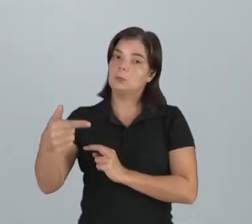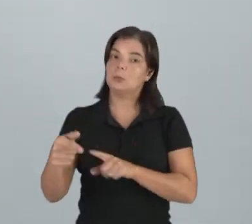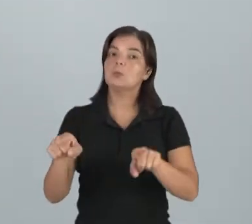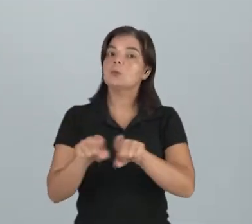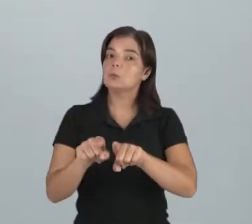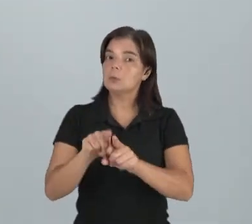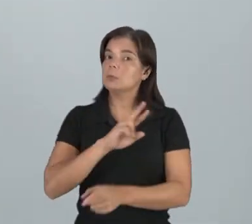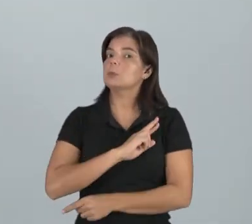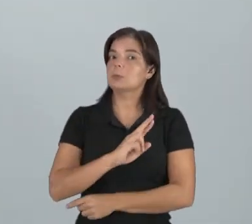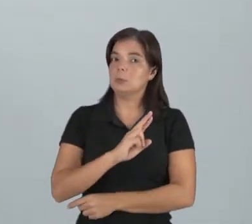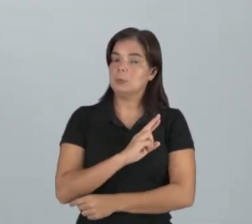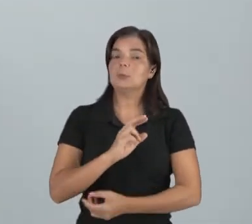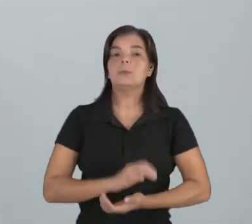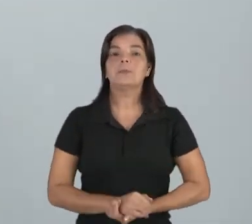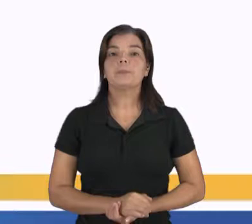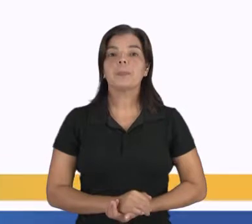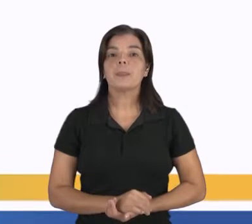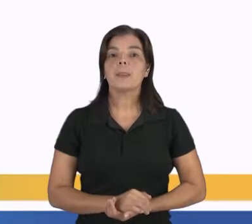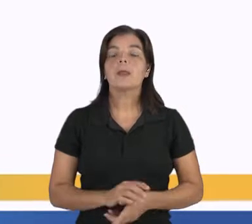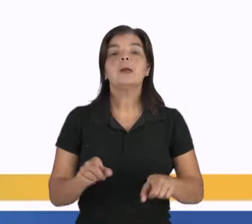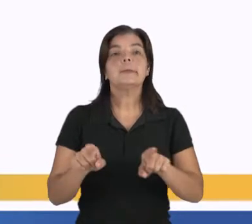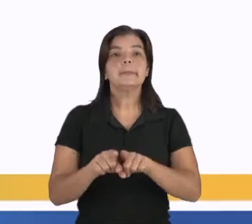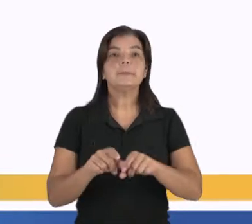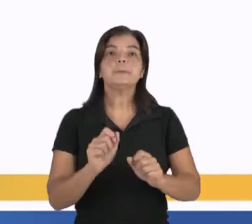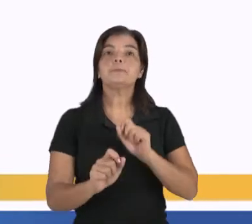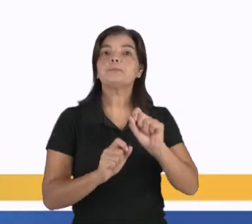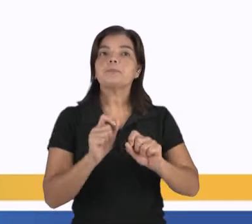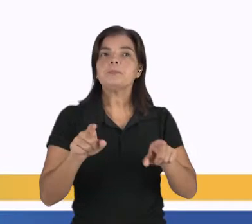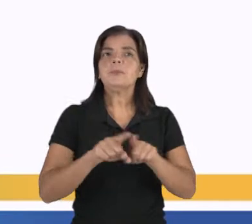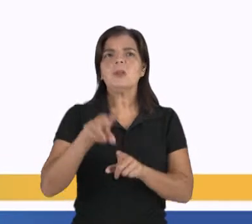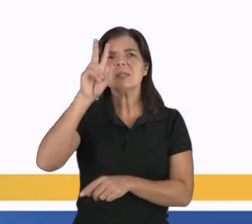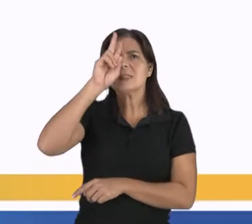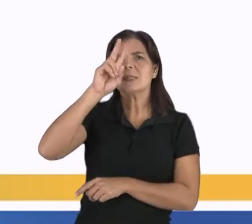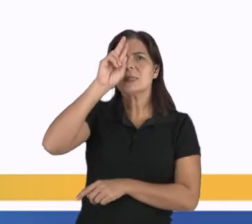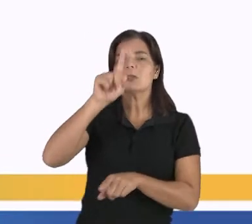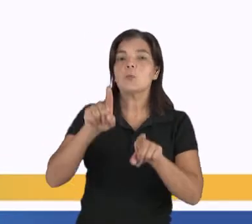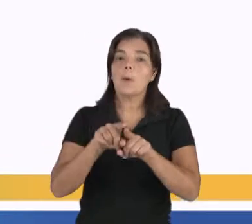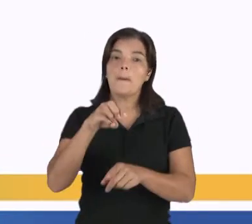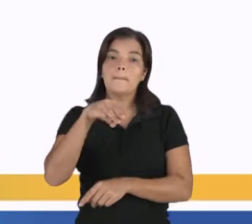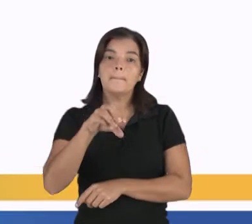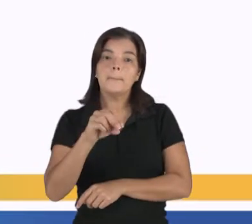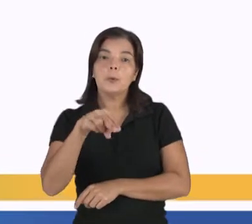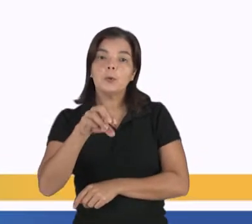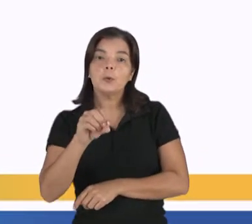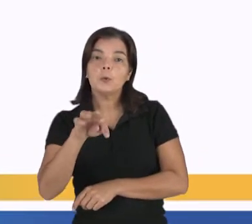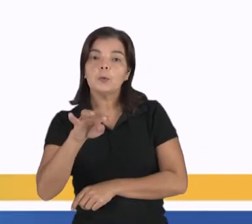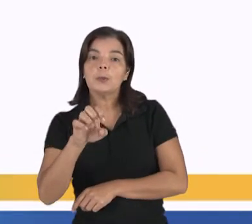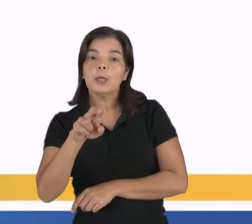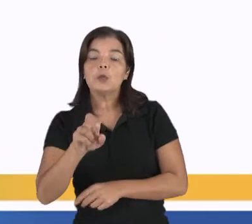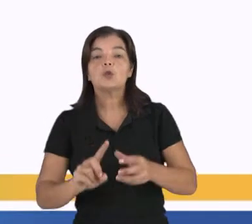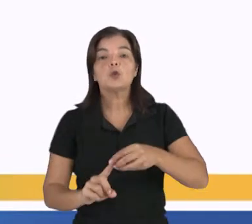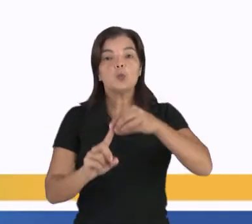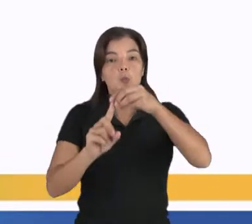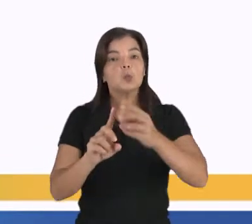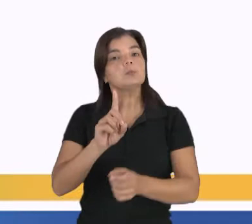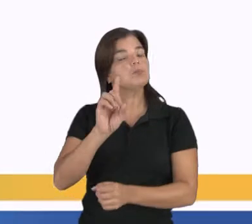e a religião dele, né? Entre as tipologias, lembram-se, monoteísta, a religião que só acredita num